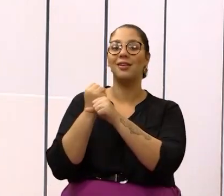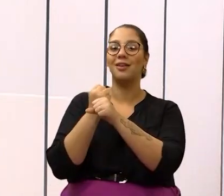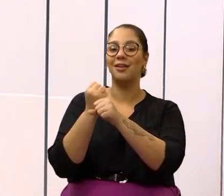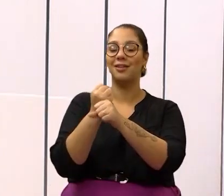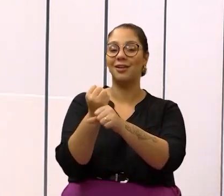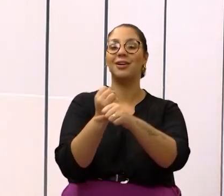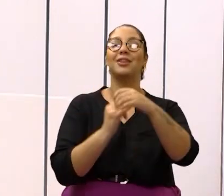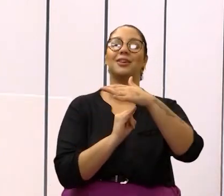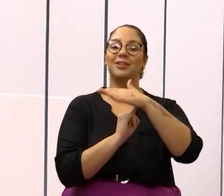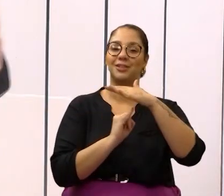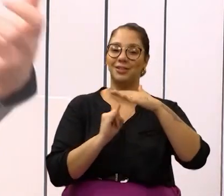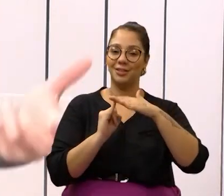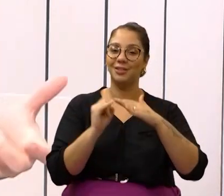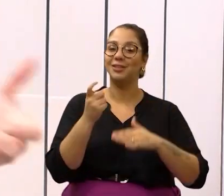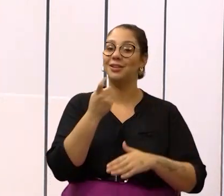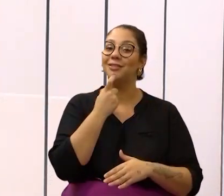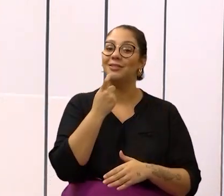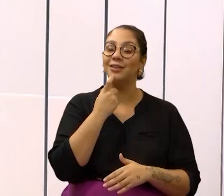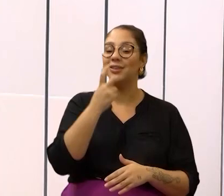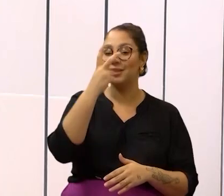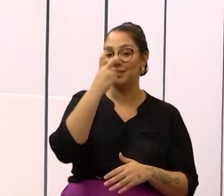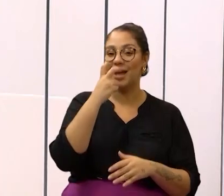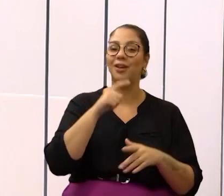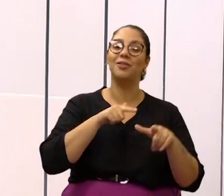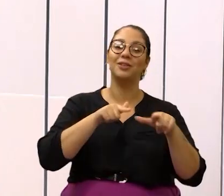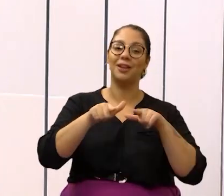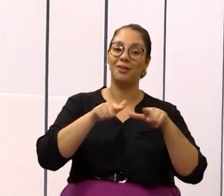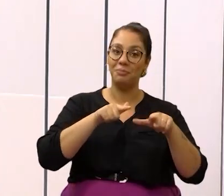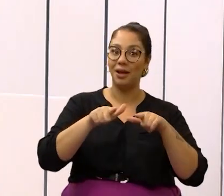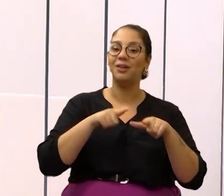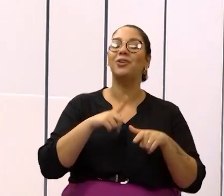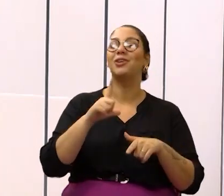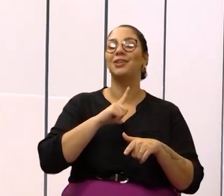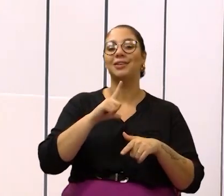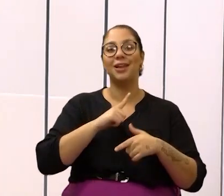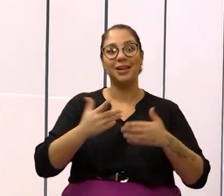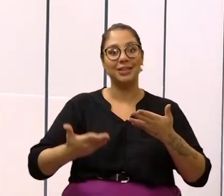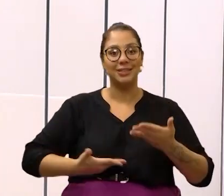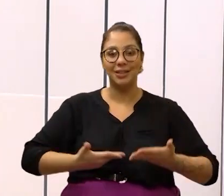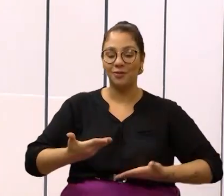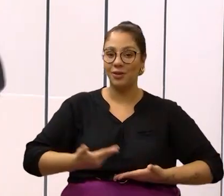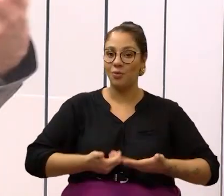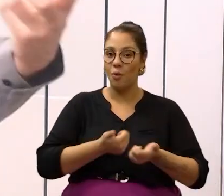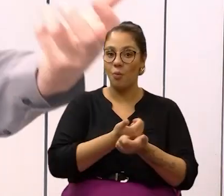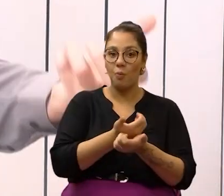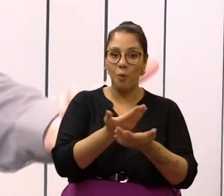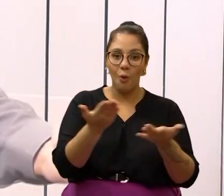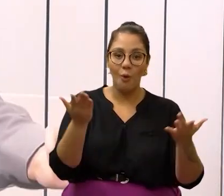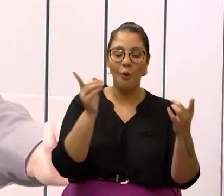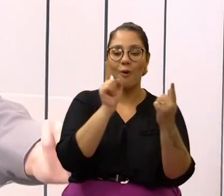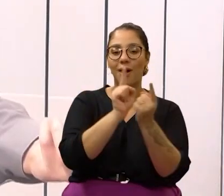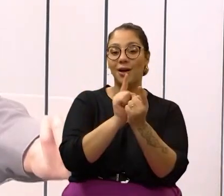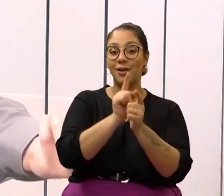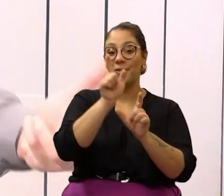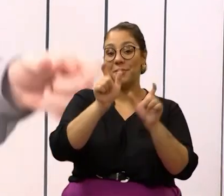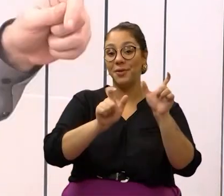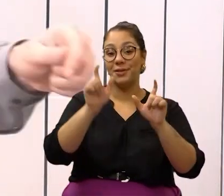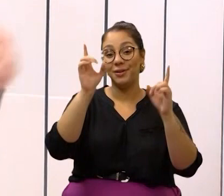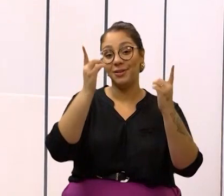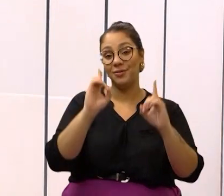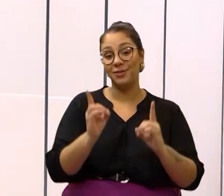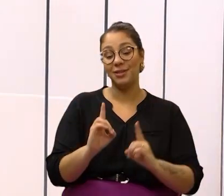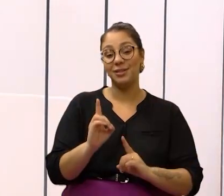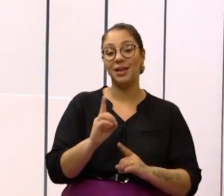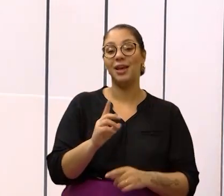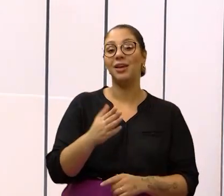o Instituto Campineiro dos Cegos Trabalhadores presta um grande serviço de atendimento às pessoas com deficiência